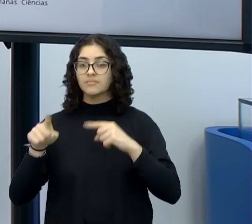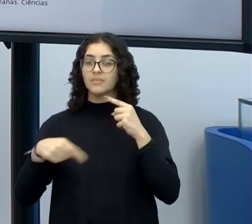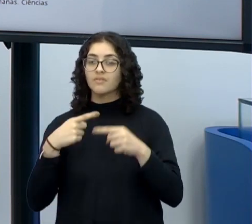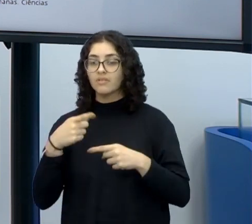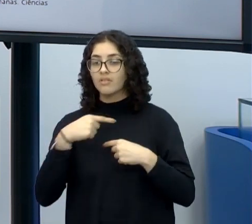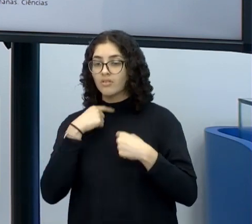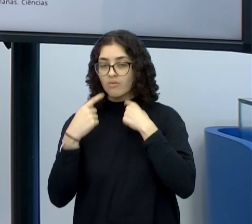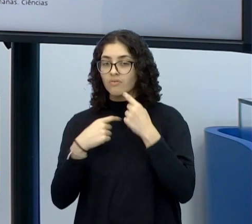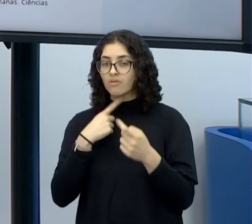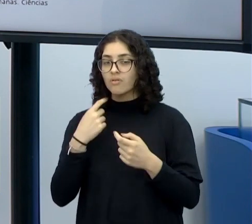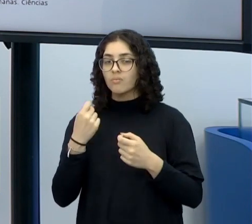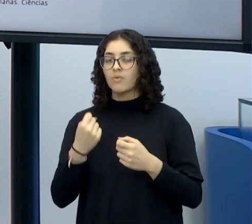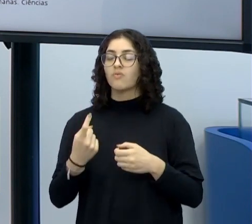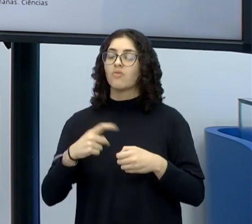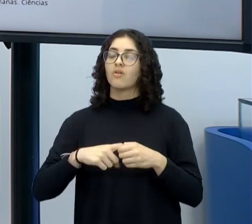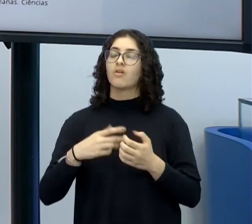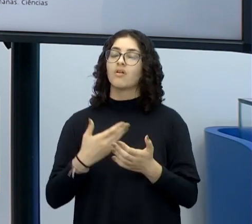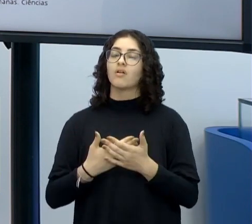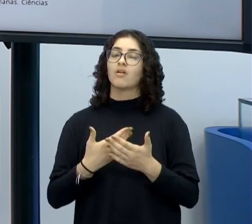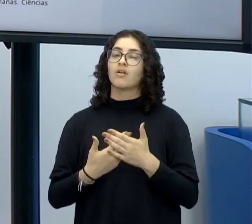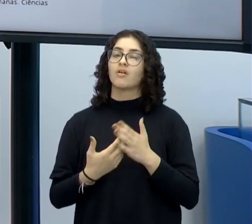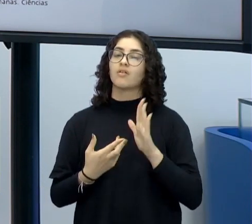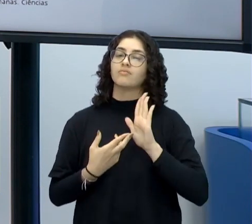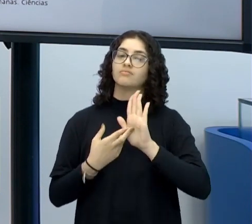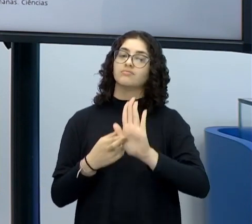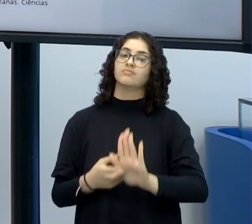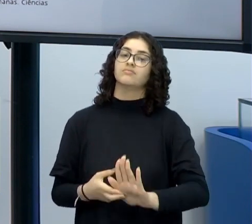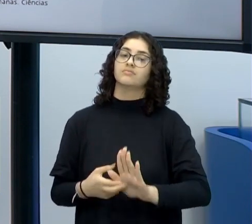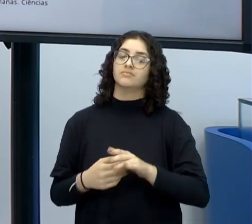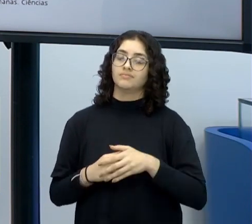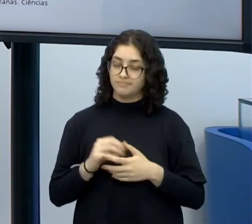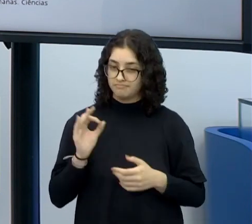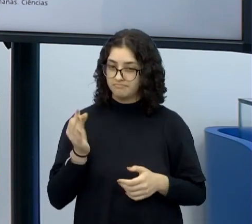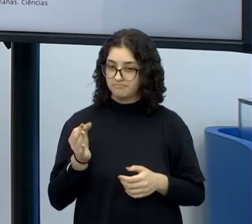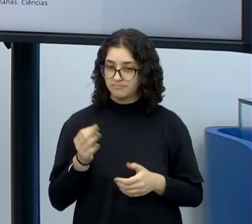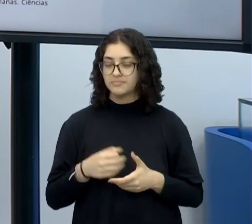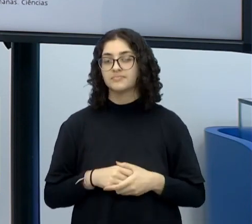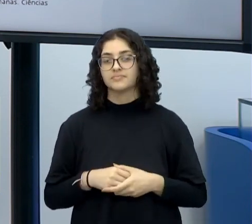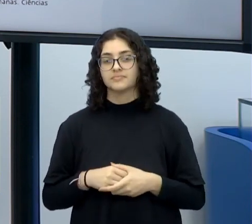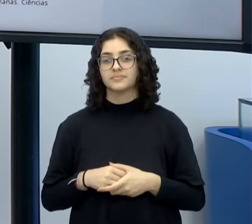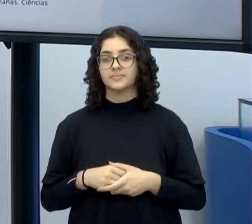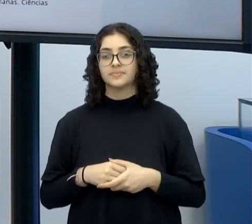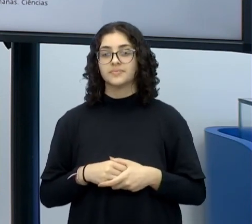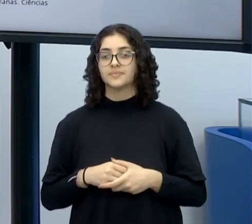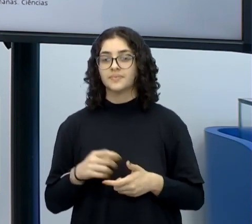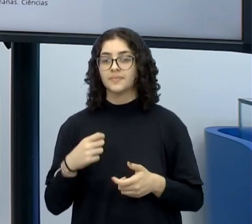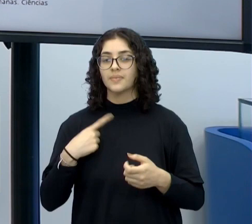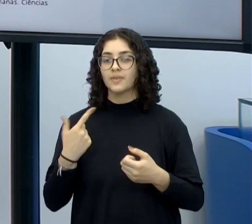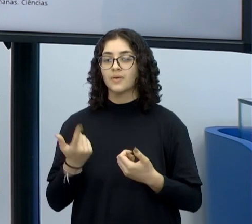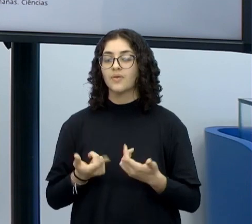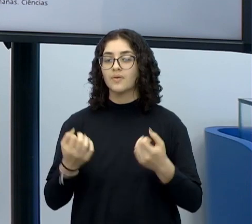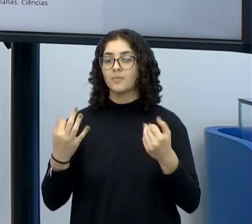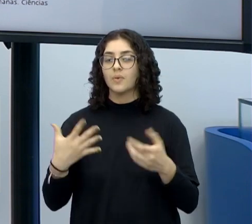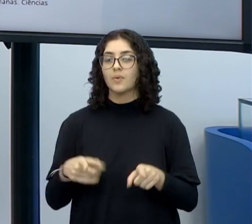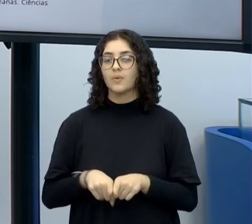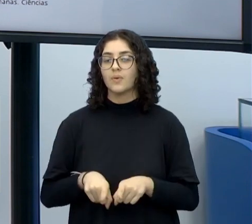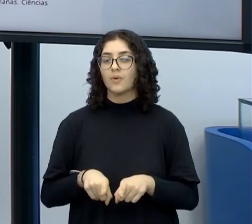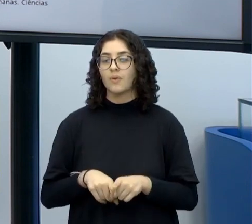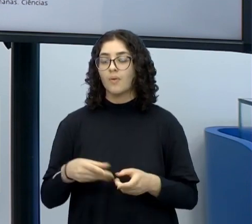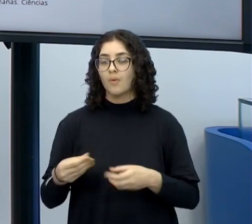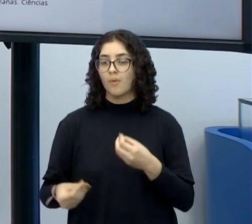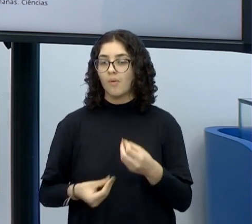alguma dúvida, volte naquelas aulas sobre a questão da representação, representatividade. Nós falamos também sobre como